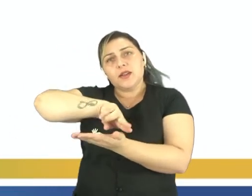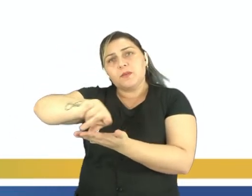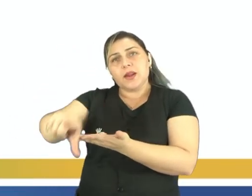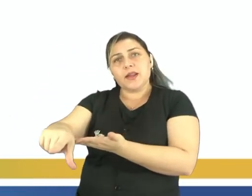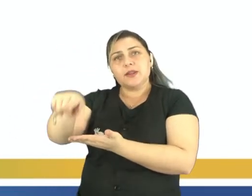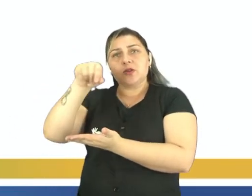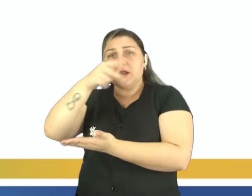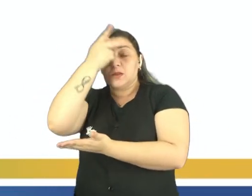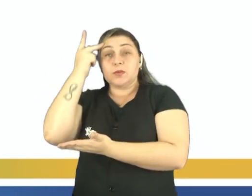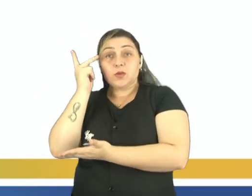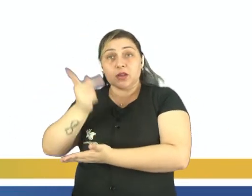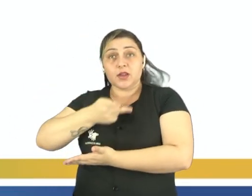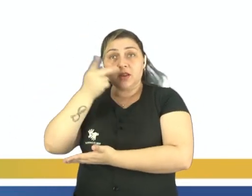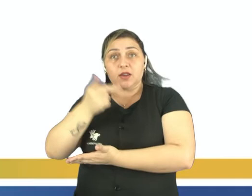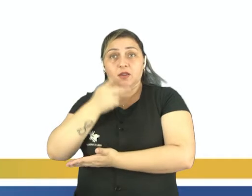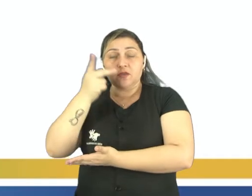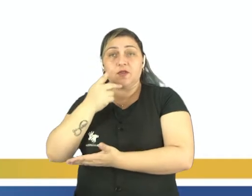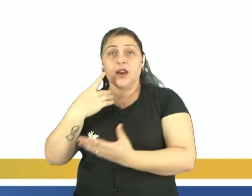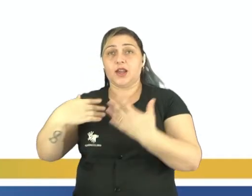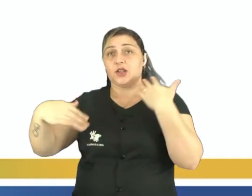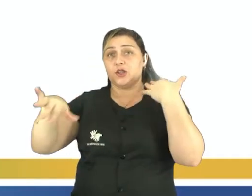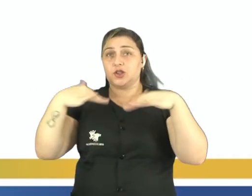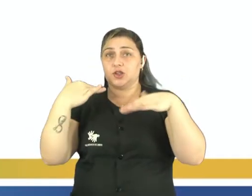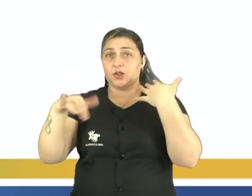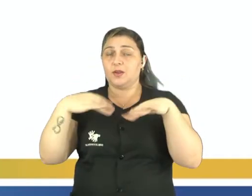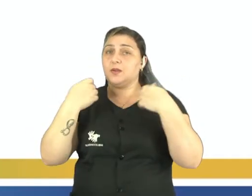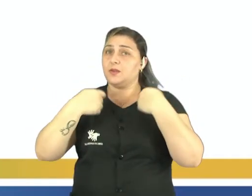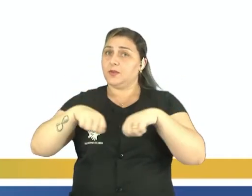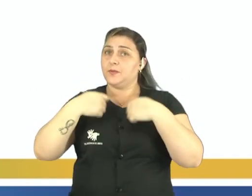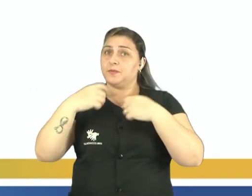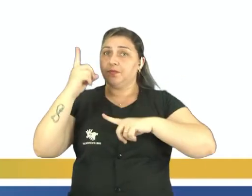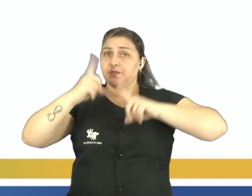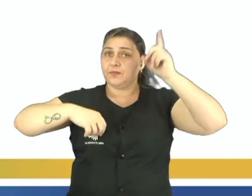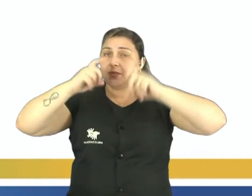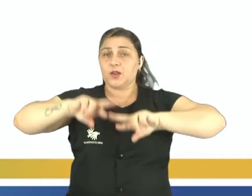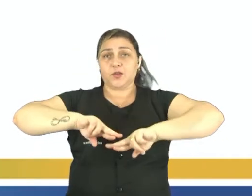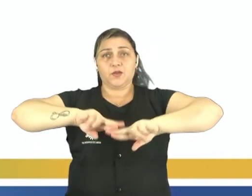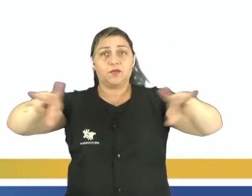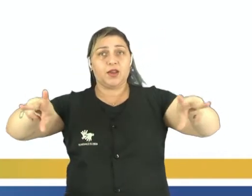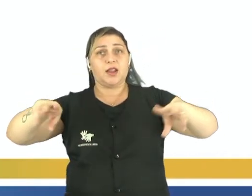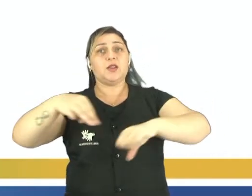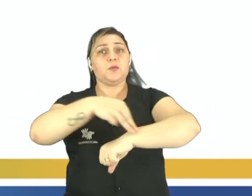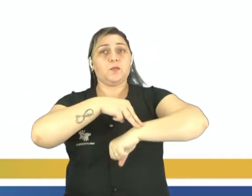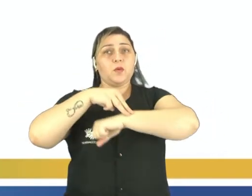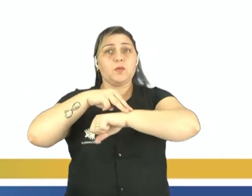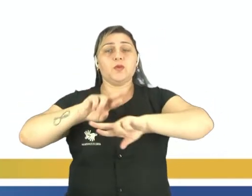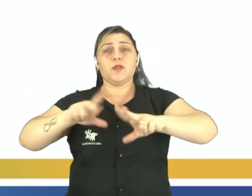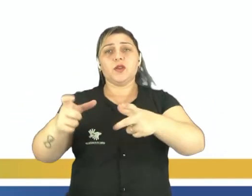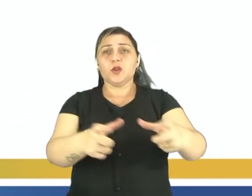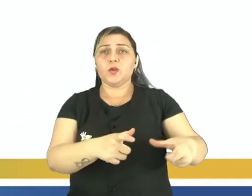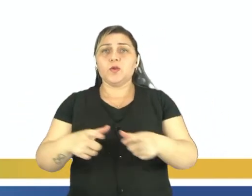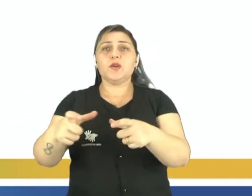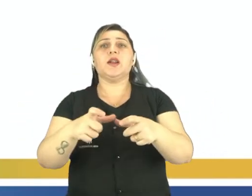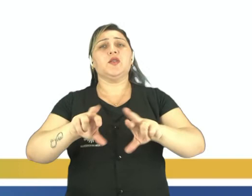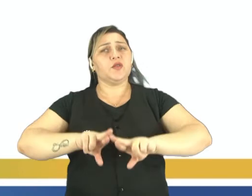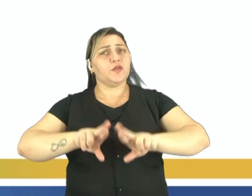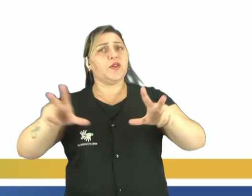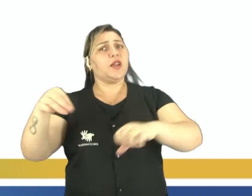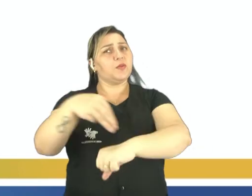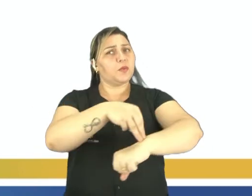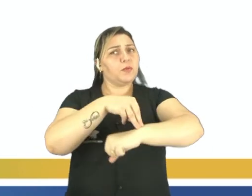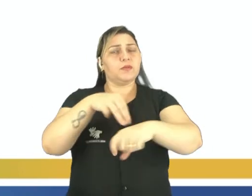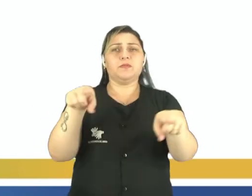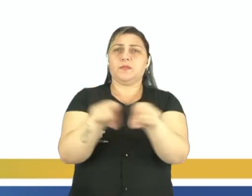escolhas dos falantes. Ela é dinâmica para servir as necessidades de expressão de diferentes situações, nos diferentes lugares, nos diferentes